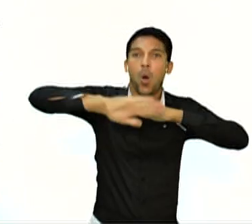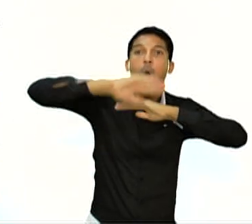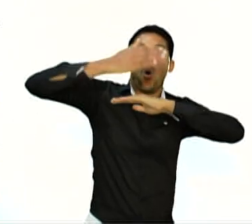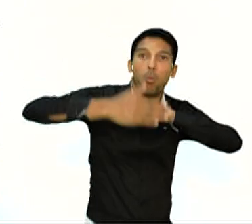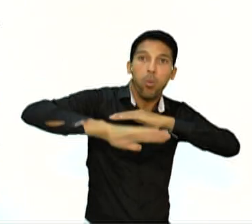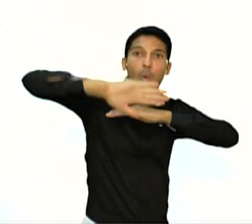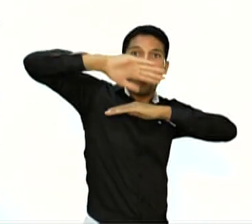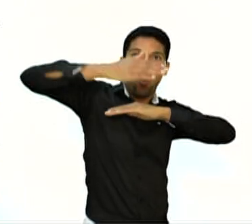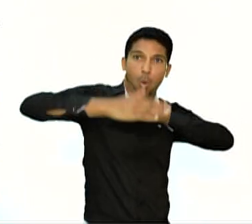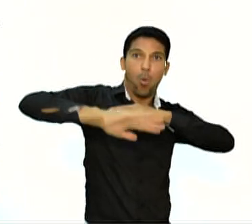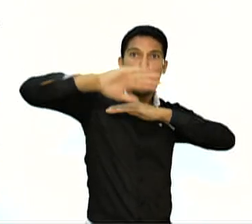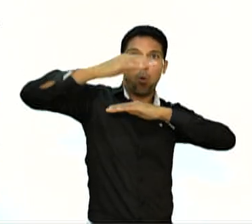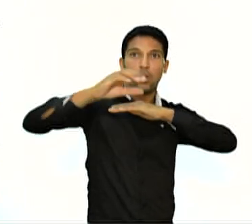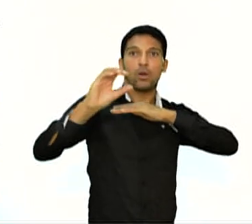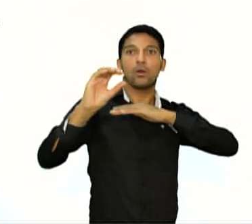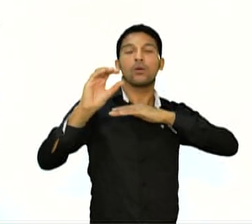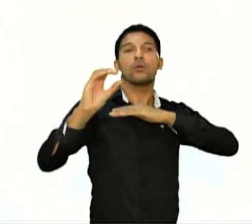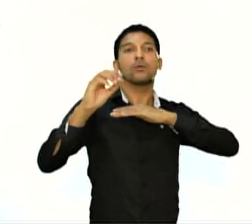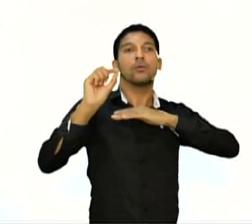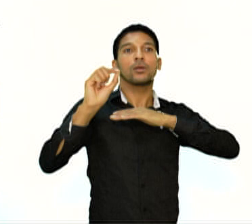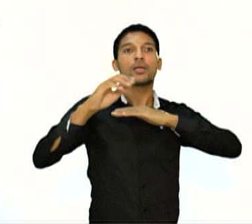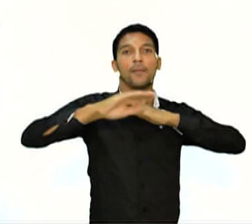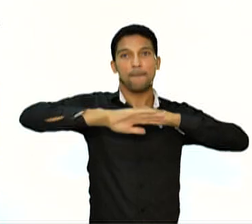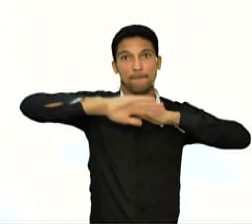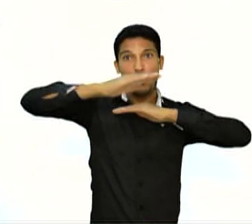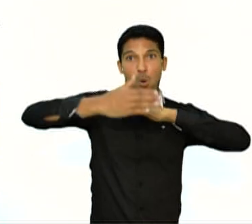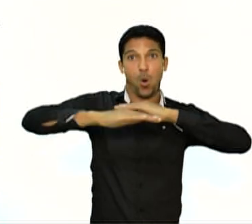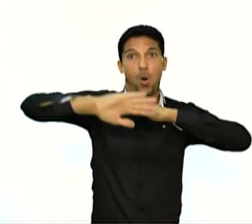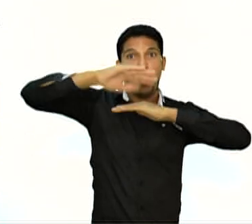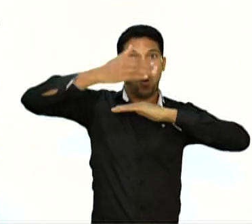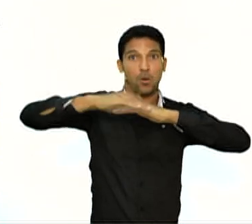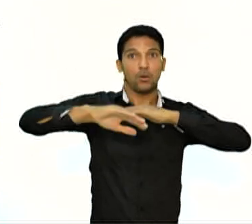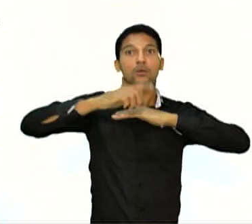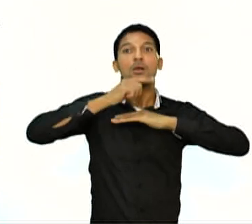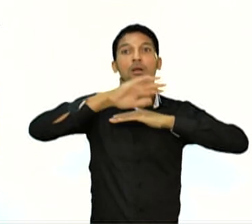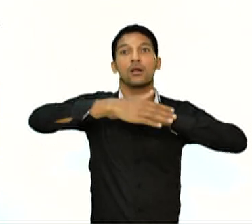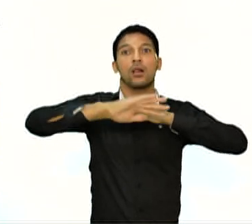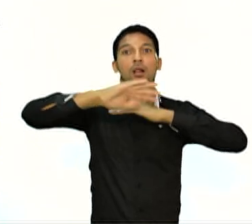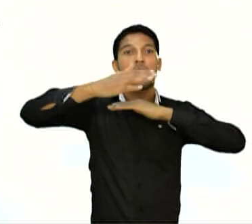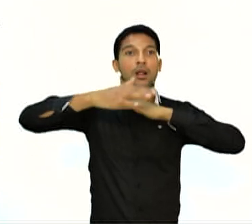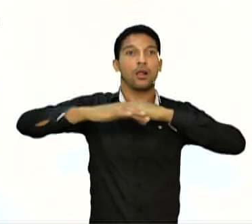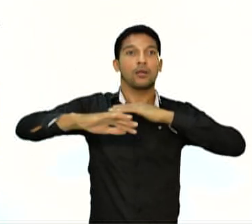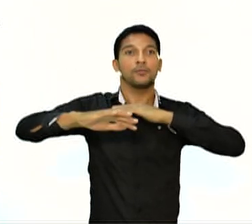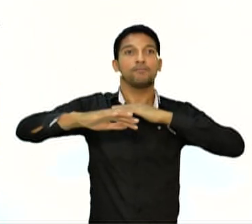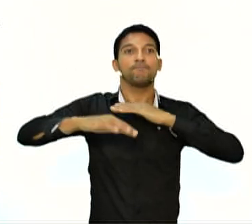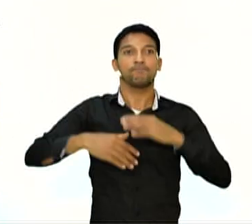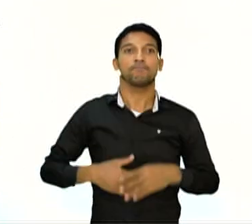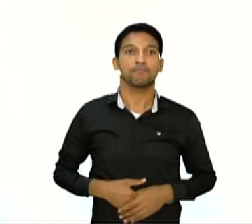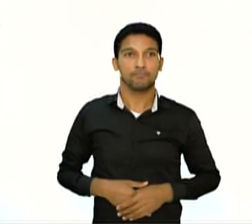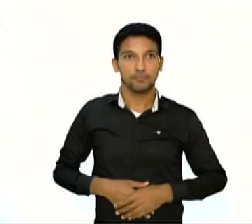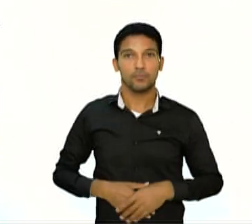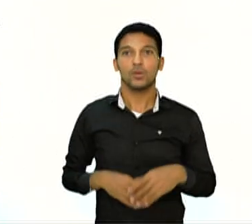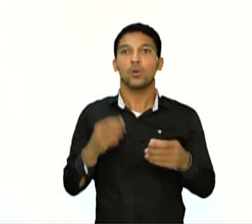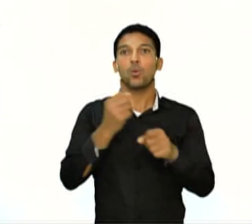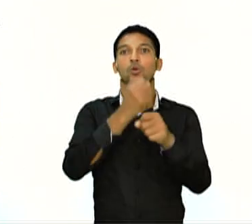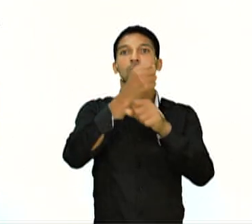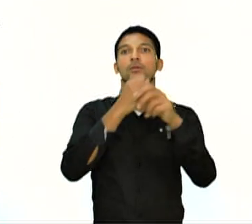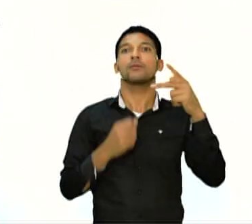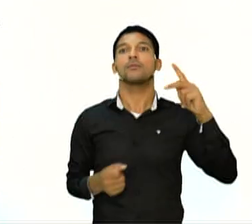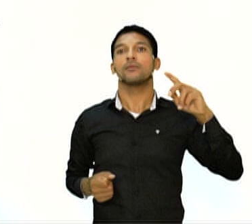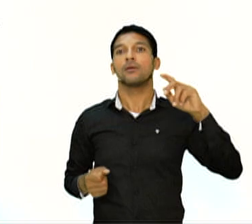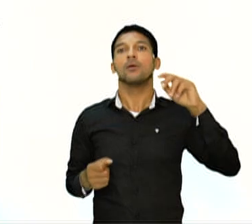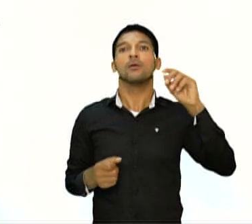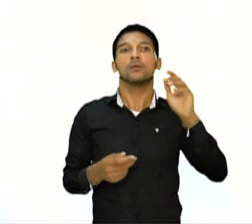ou seja, aqueles em que a plataforma continental é bem longa, quanto maior a plataforma continental, maior